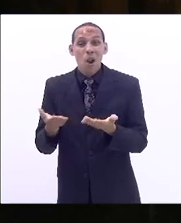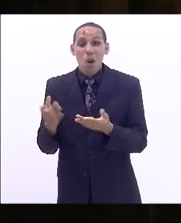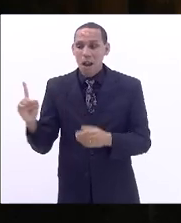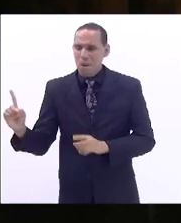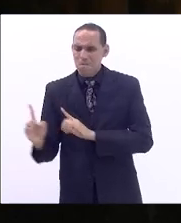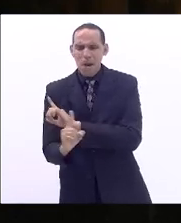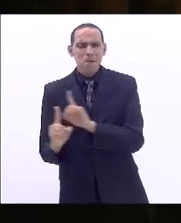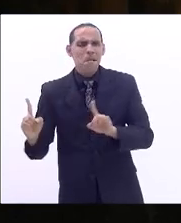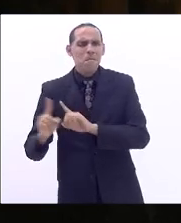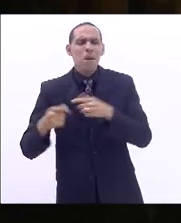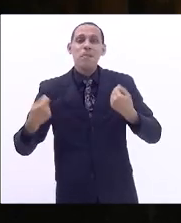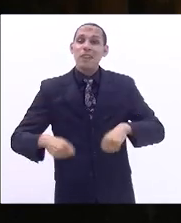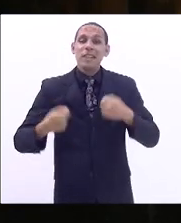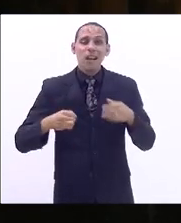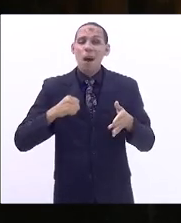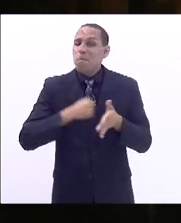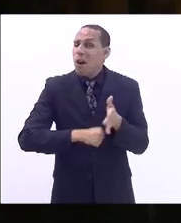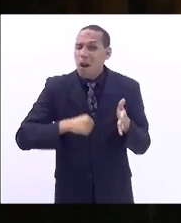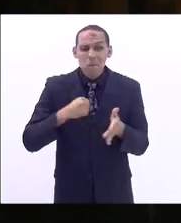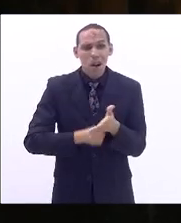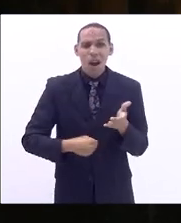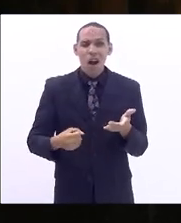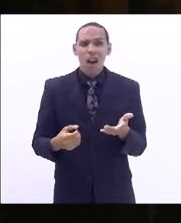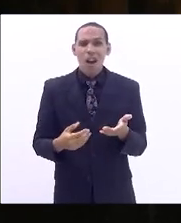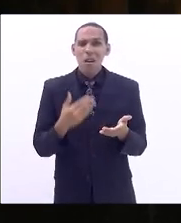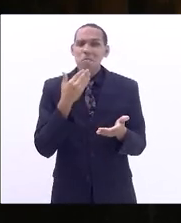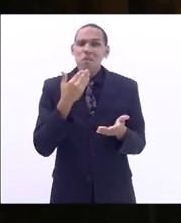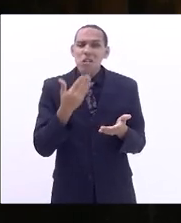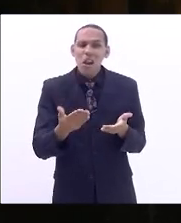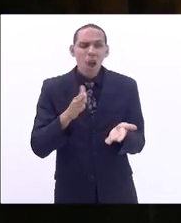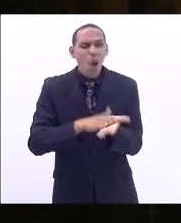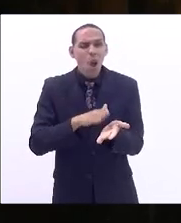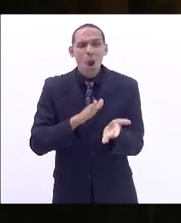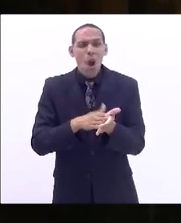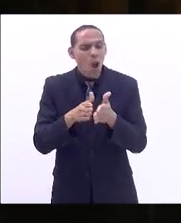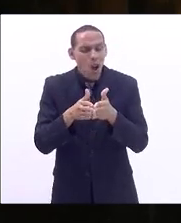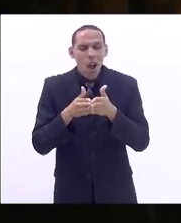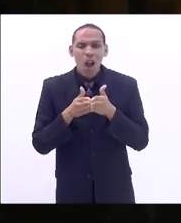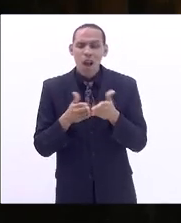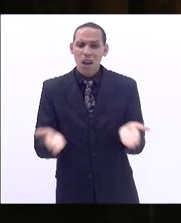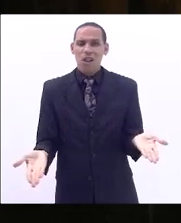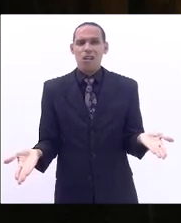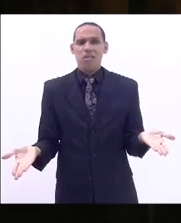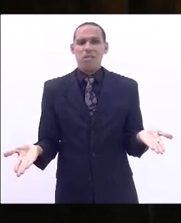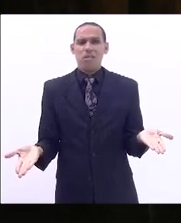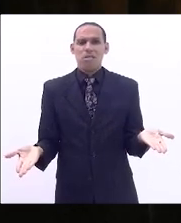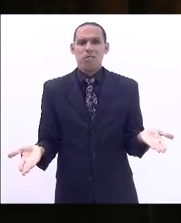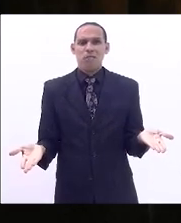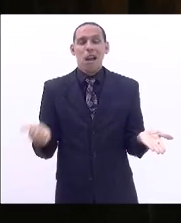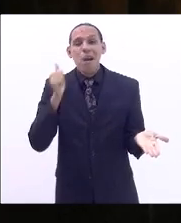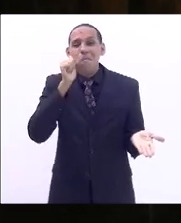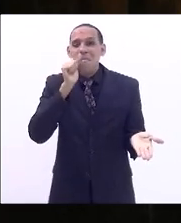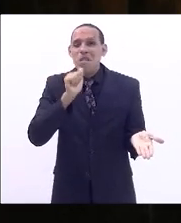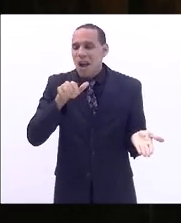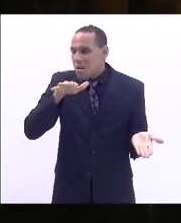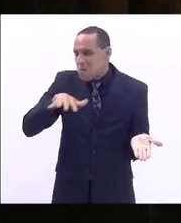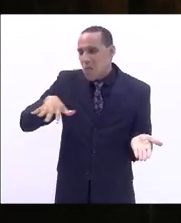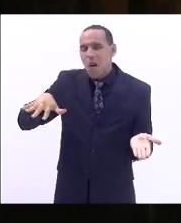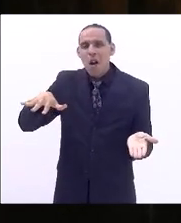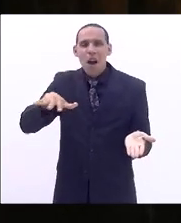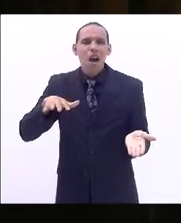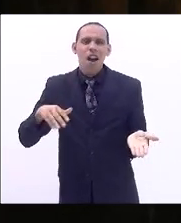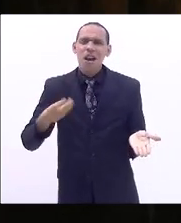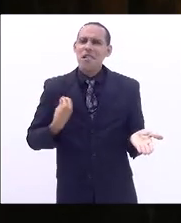precisam estar aqui lutando e reivindicando pelos seus direitos mulheres que sangraram